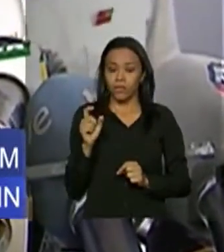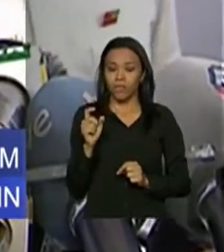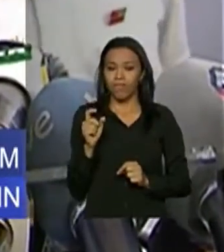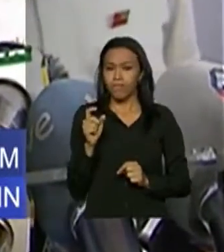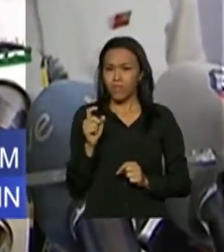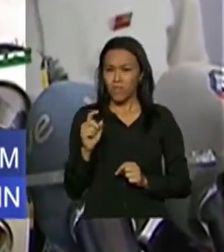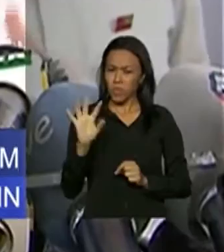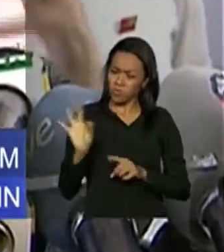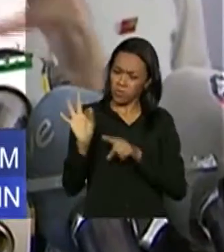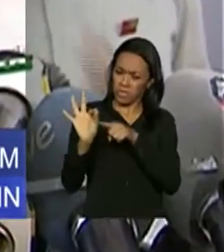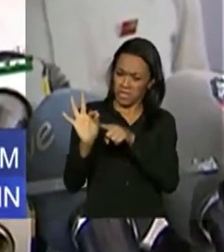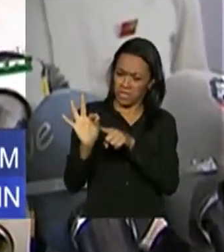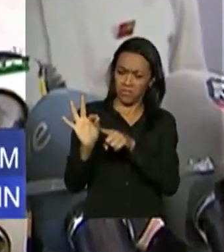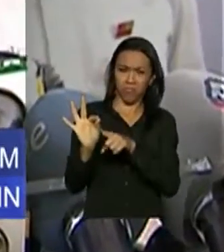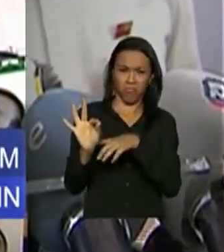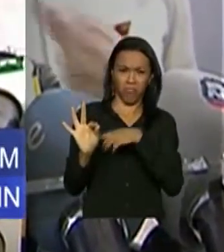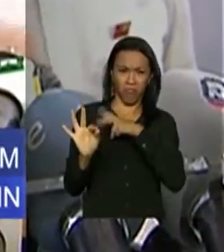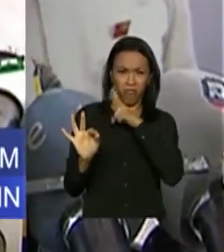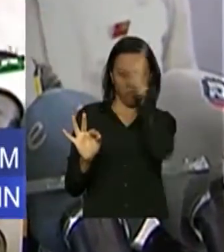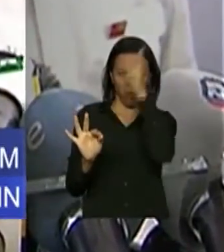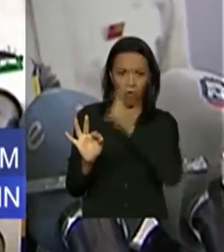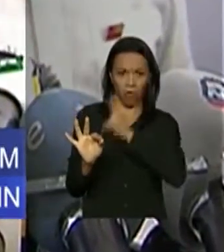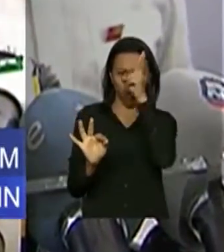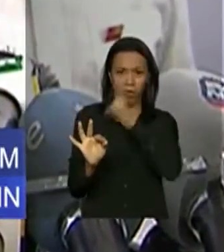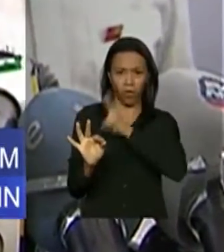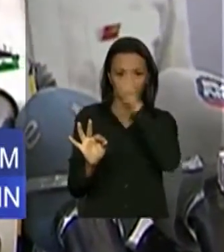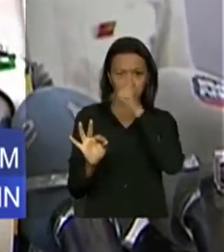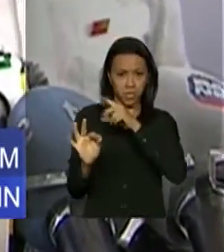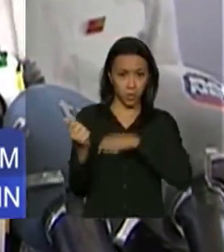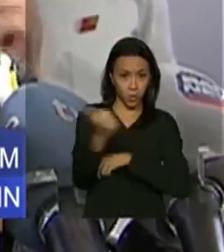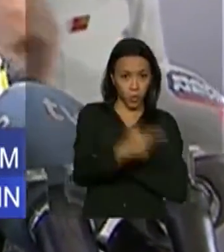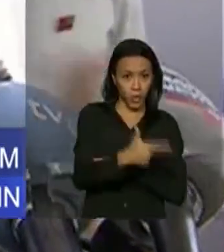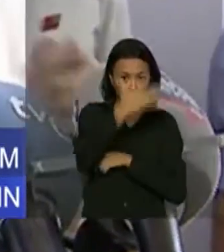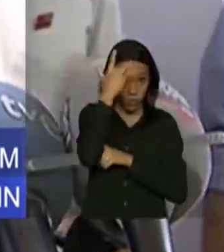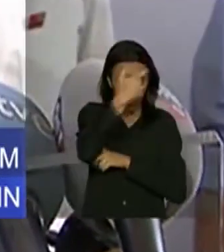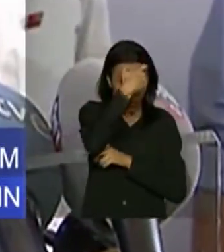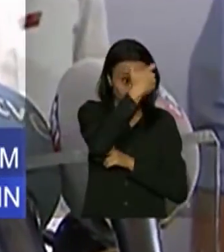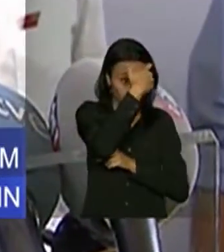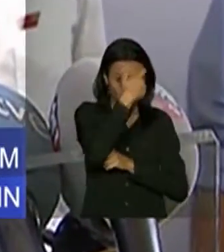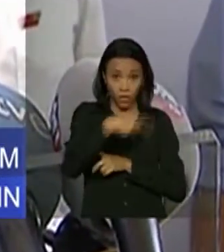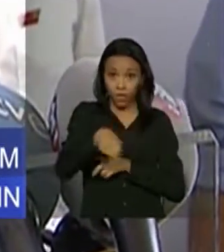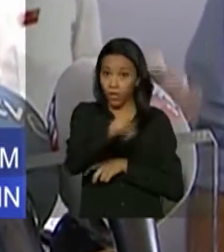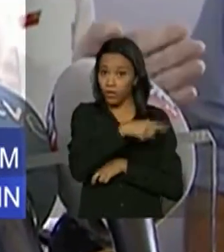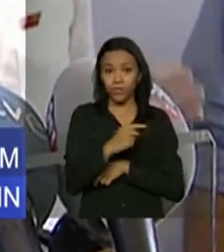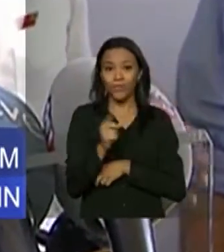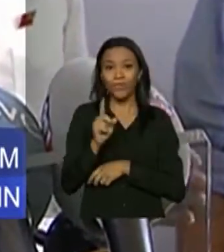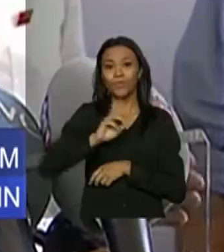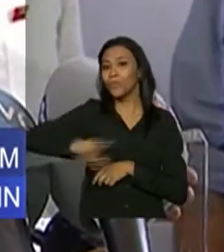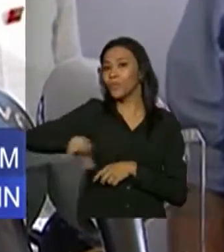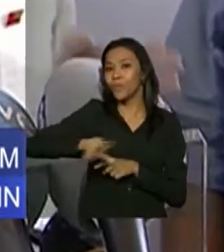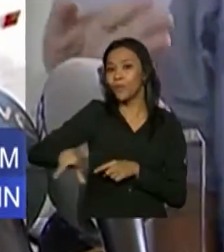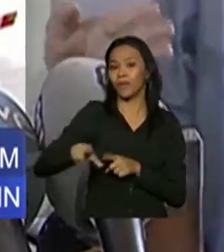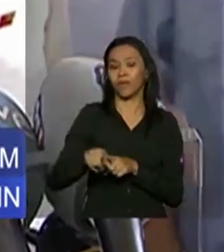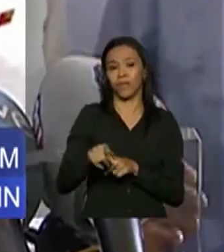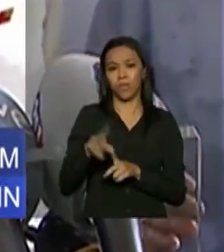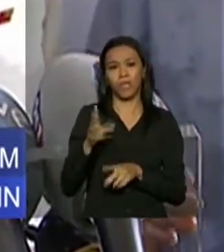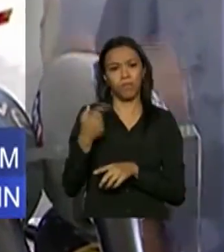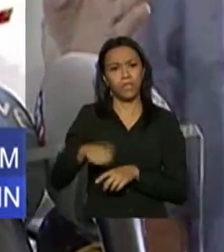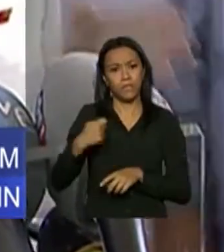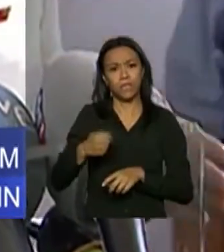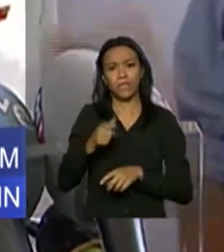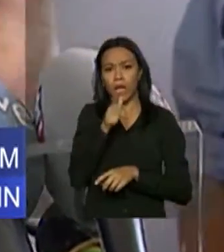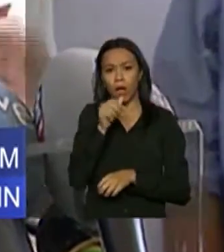mais forte que a população conscientizada, buscando sistematicamente eliminar